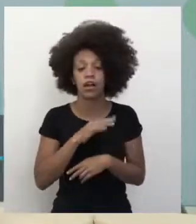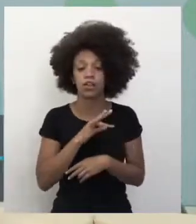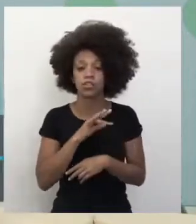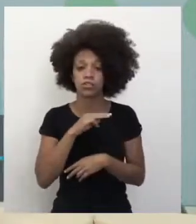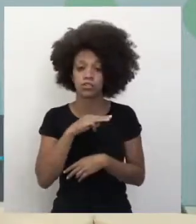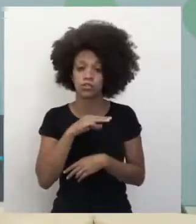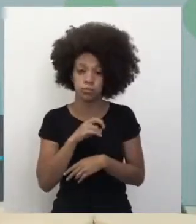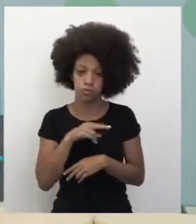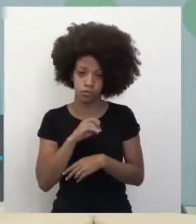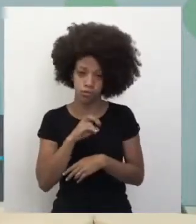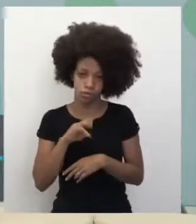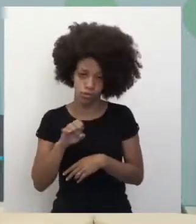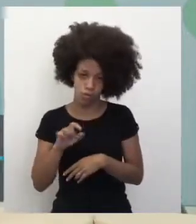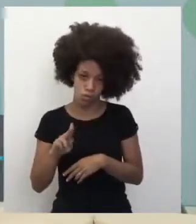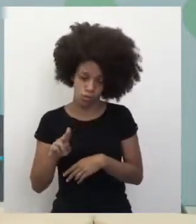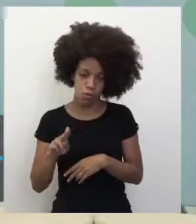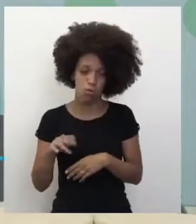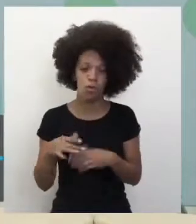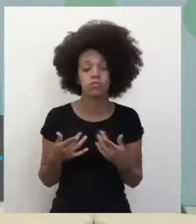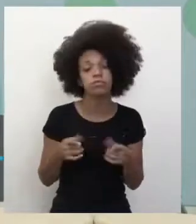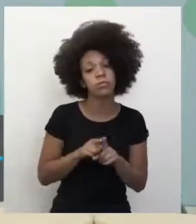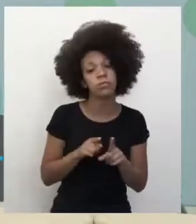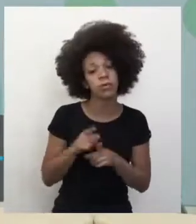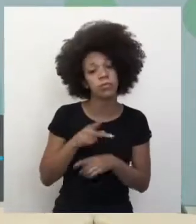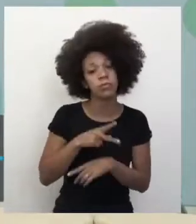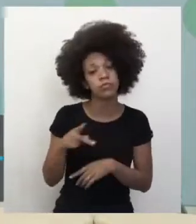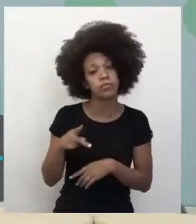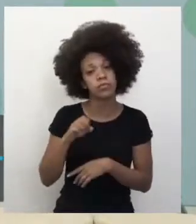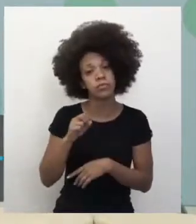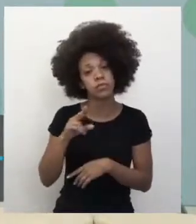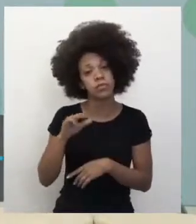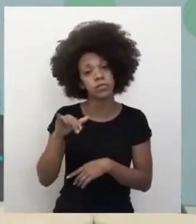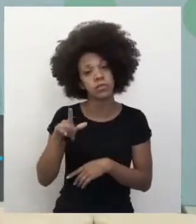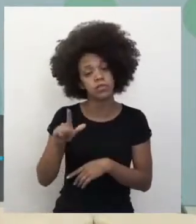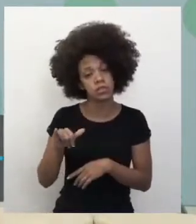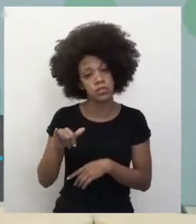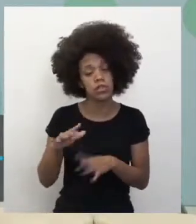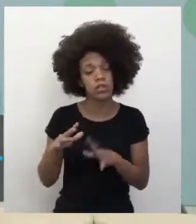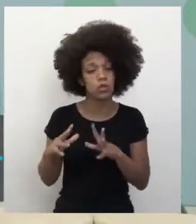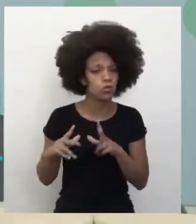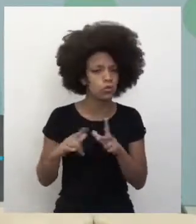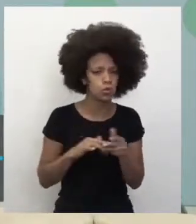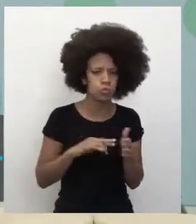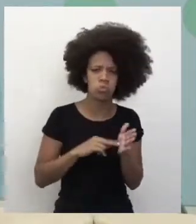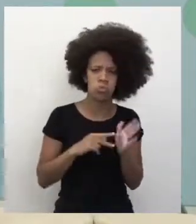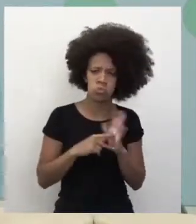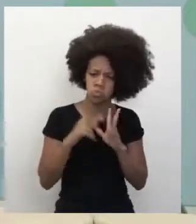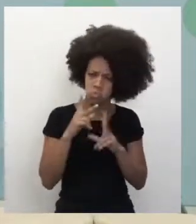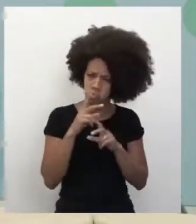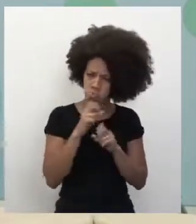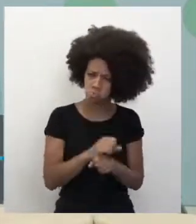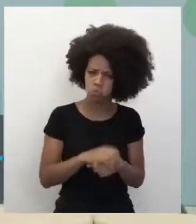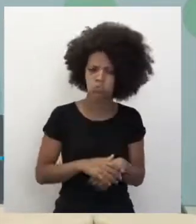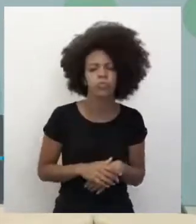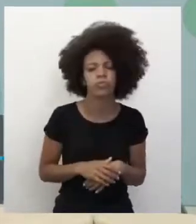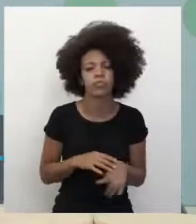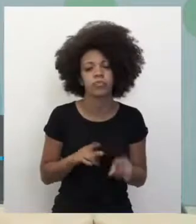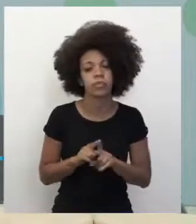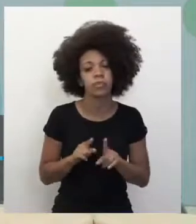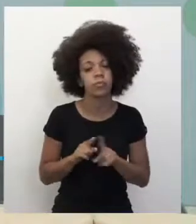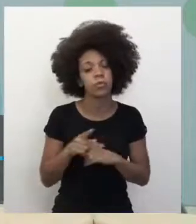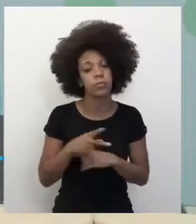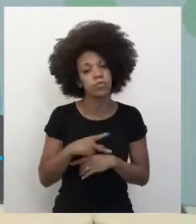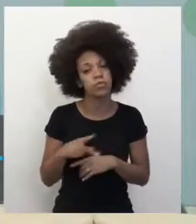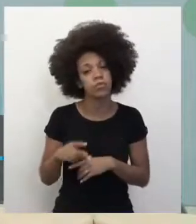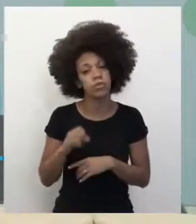Gons também falou, né? Que Arte Nouveau, a professora Sueli diz que todos eles são significantes, né? Professora